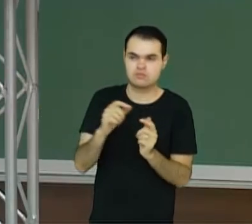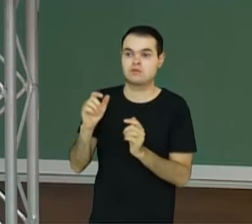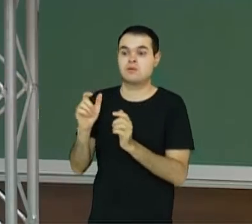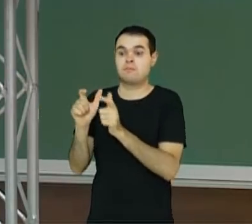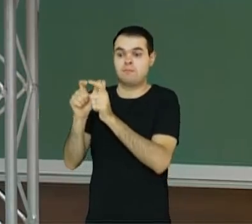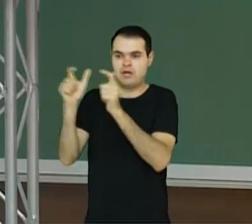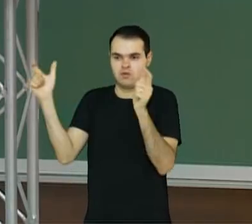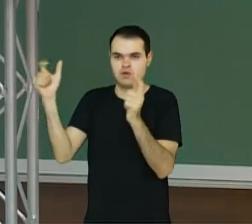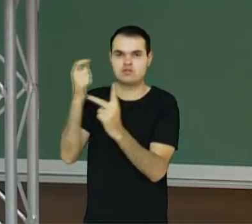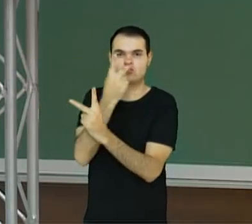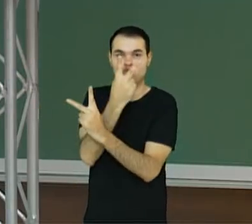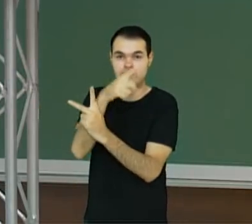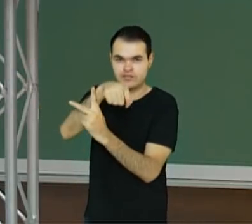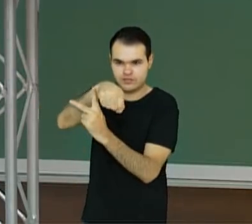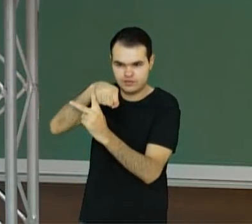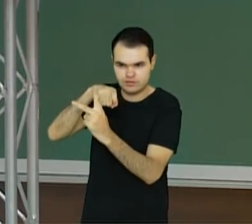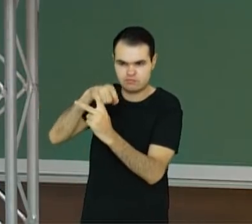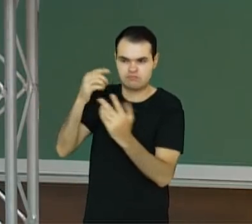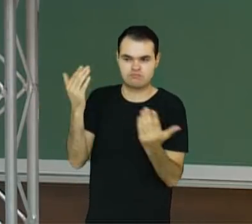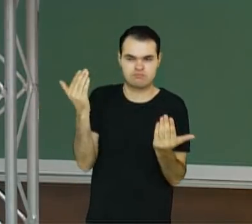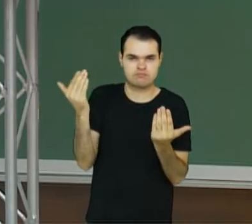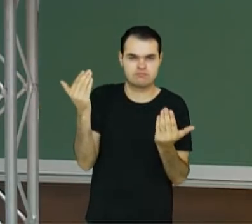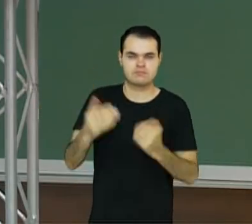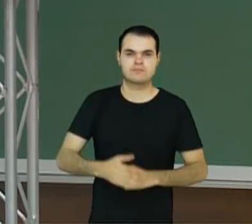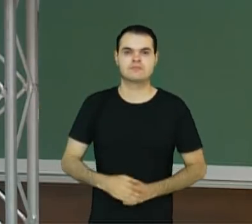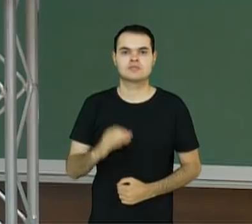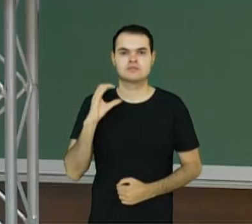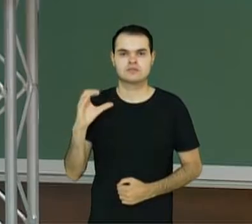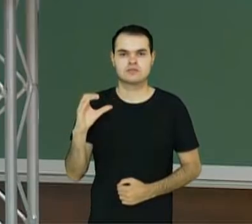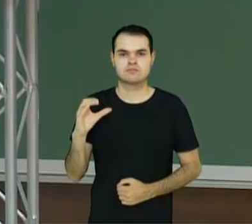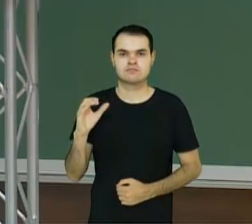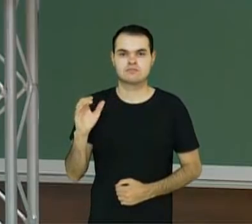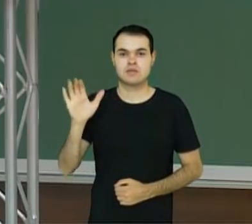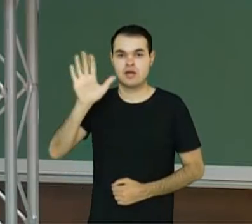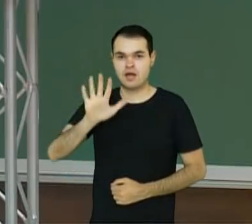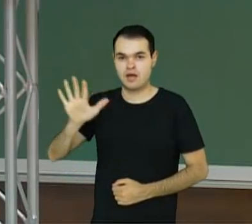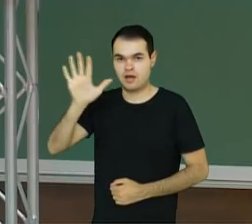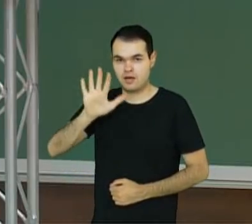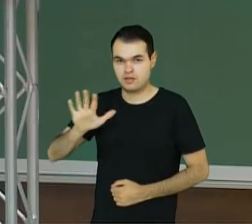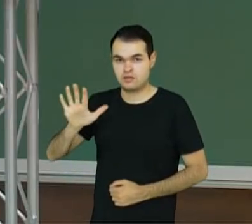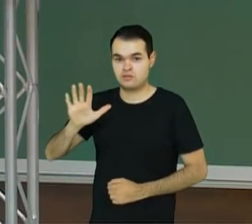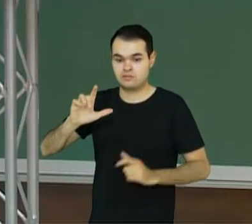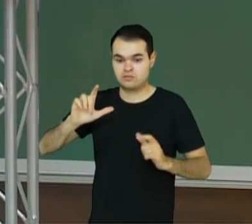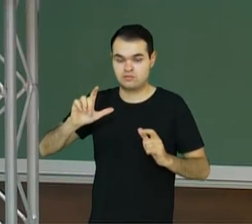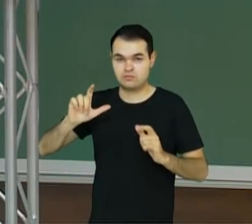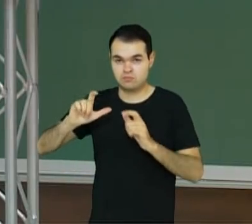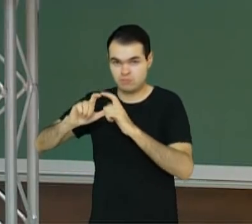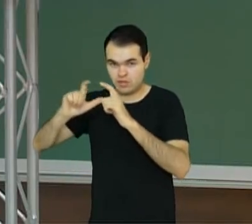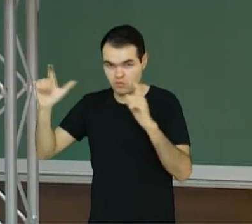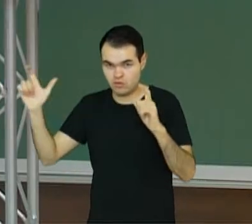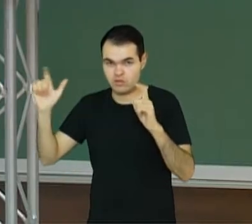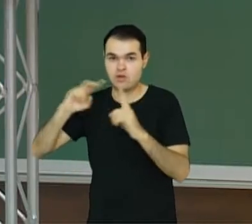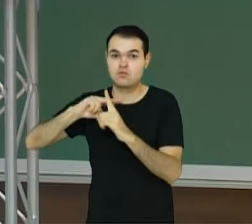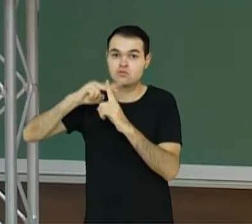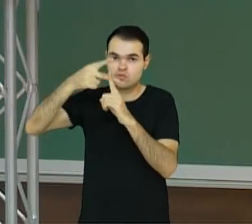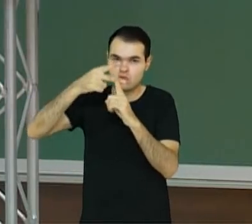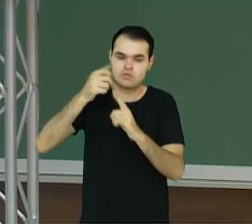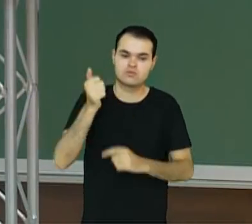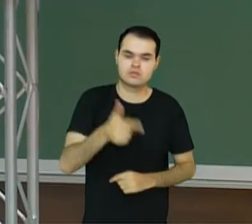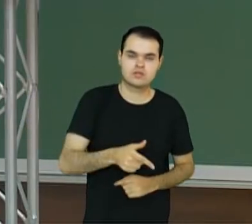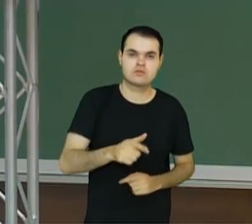de você analisar. Letra C. A área do ladrilho maior é o dobro da área do ladrilho menor. A área não é perímetro.